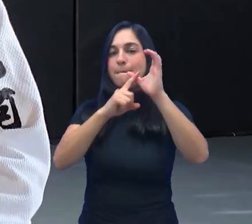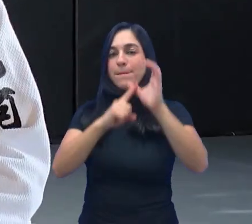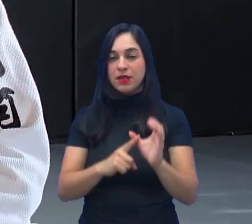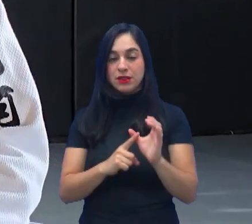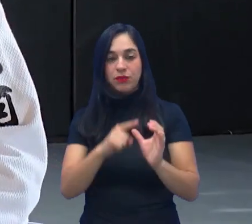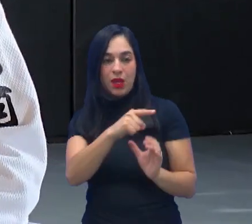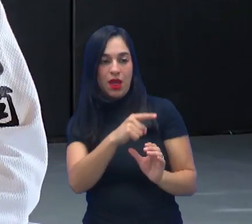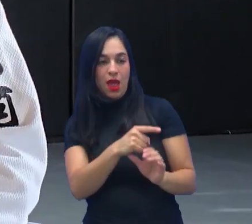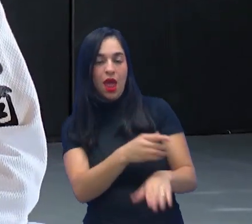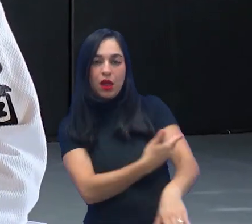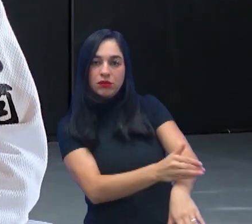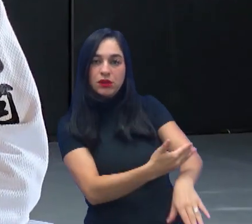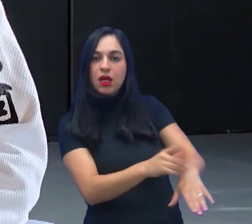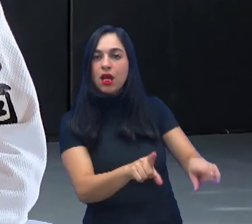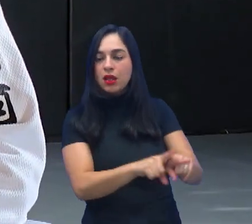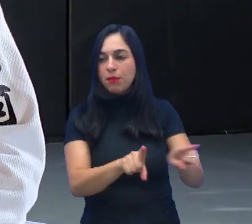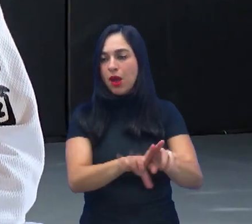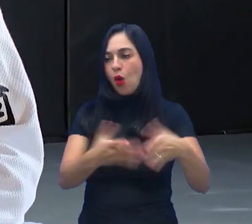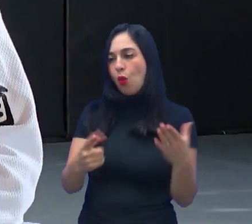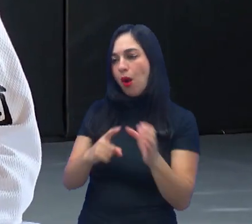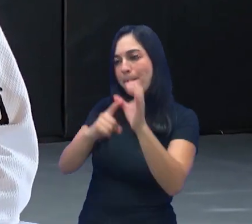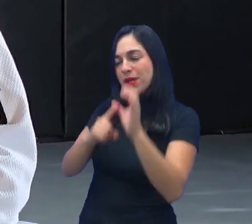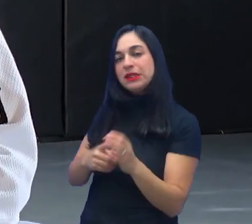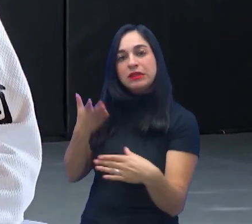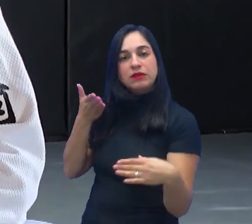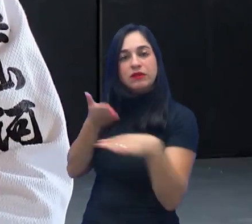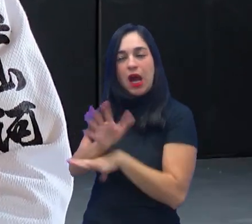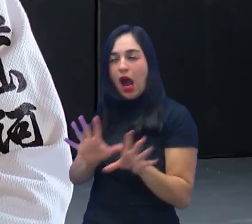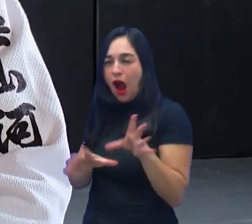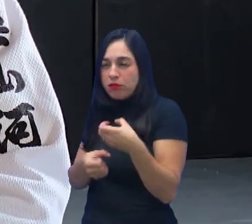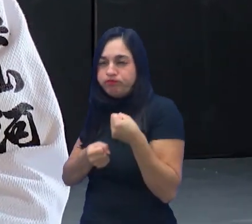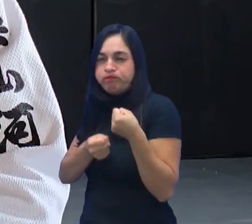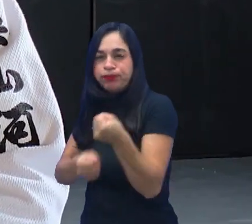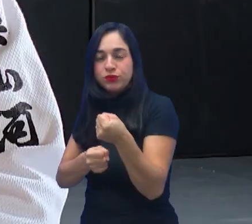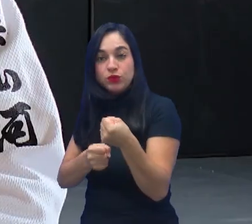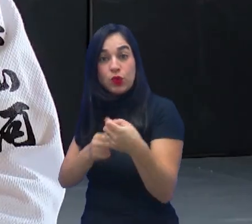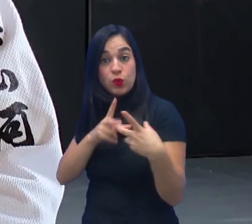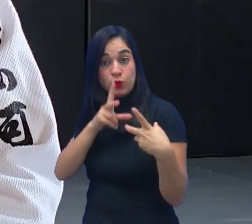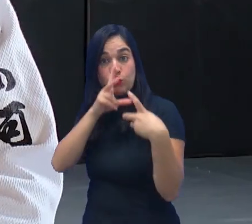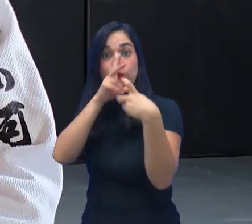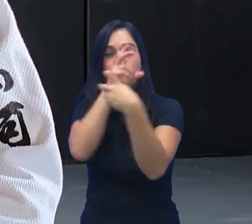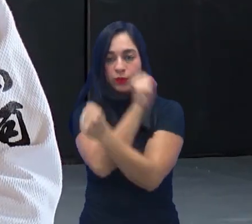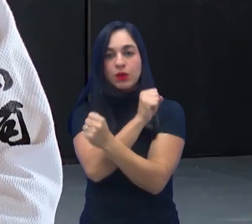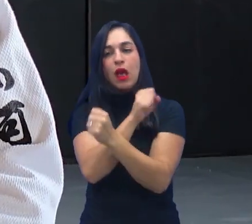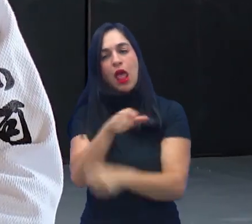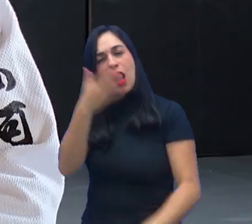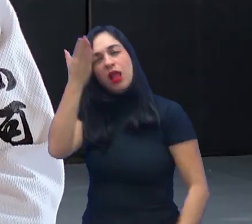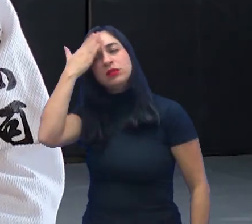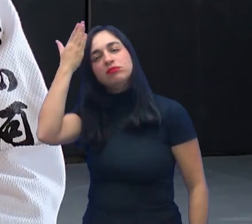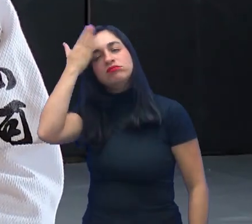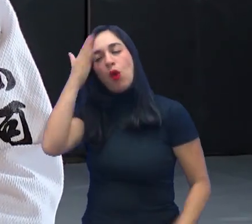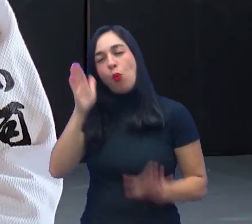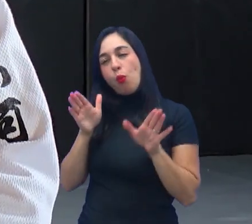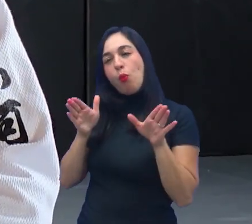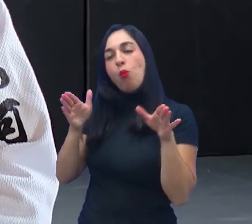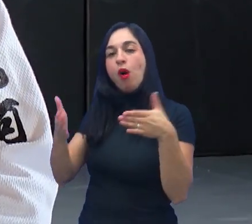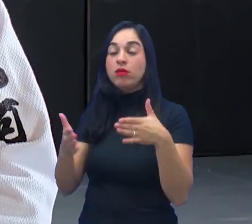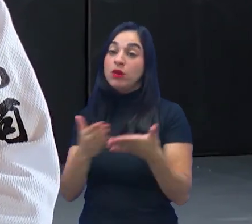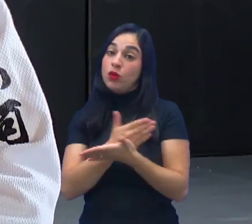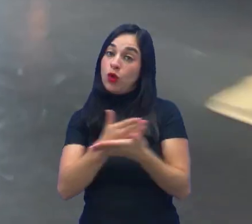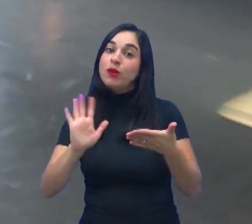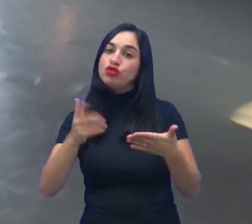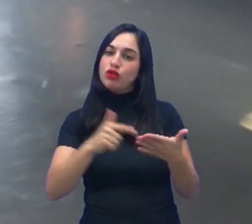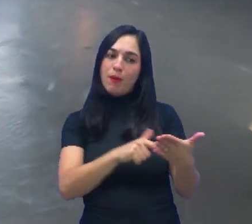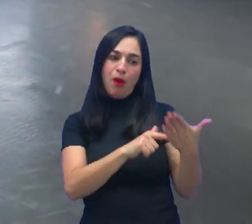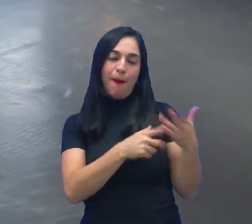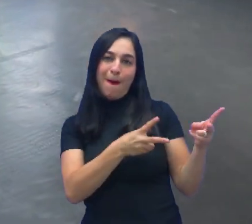na competição também. Questão da garra, da determinação dela. Pessoa que sabe já o que quer, desde o princípio ela já mostrou isso pra gente.